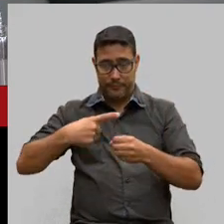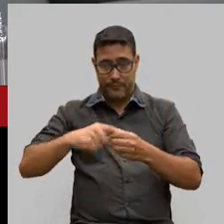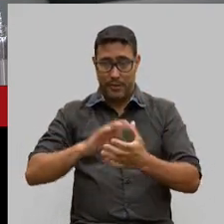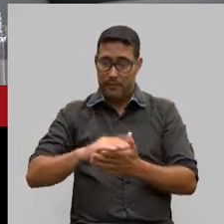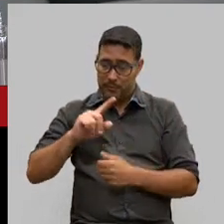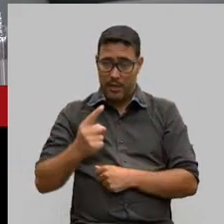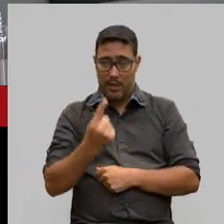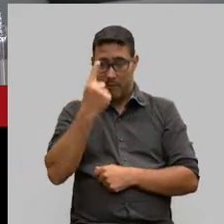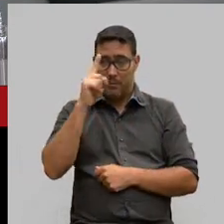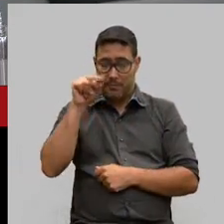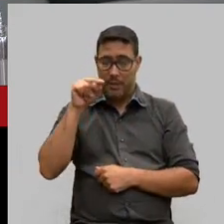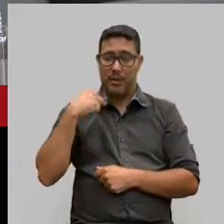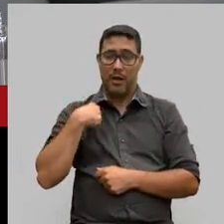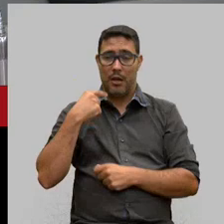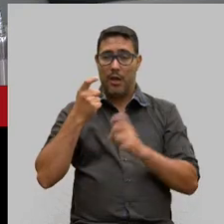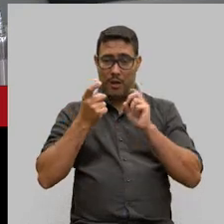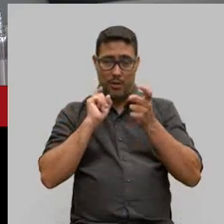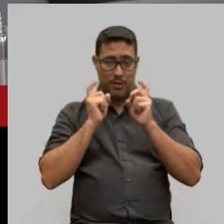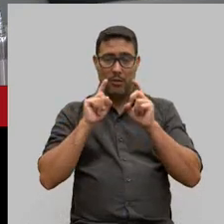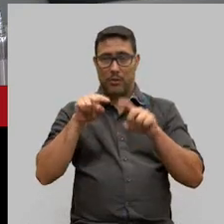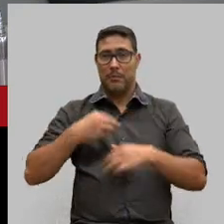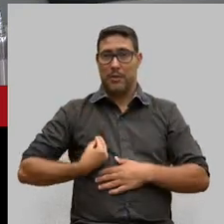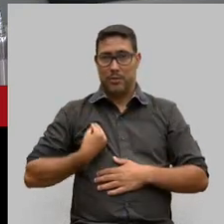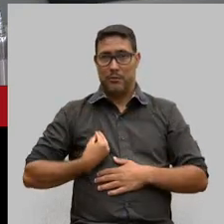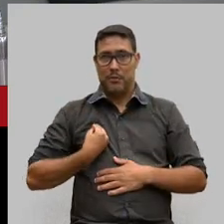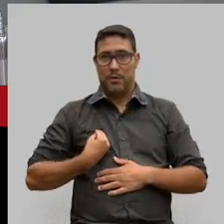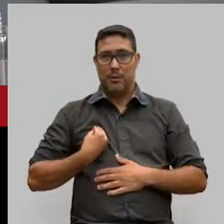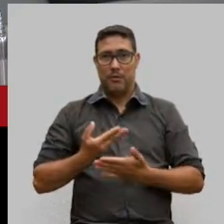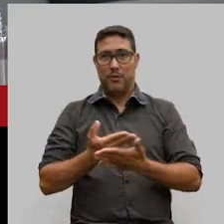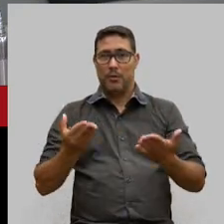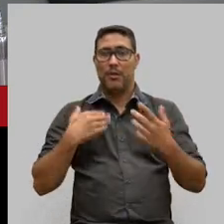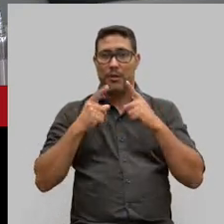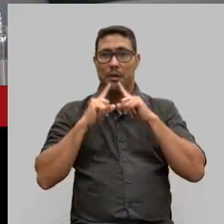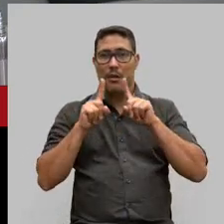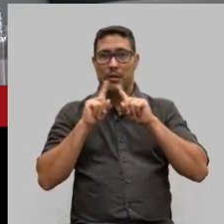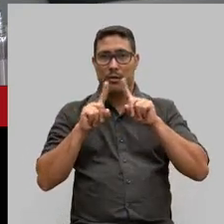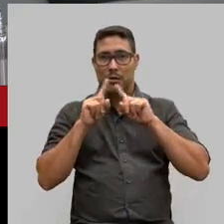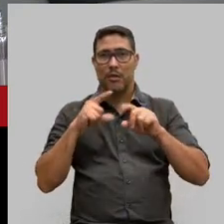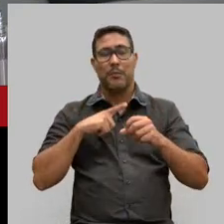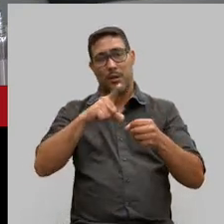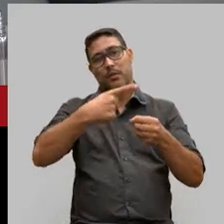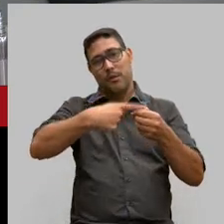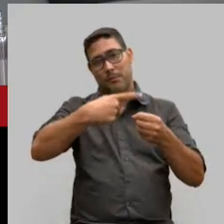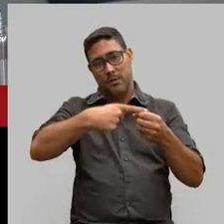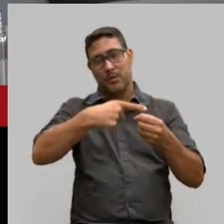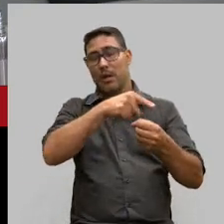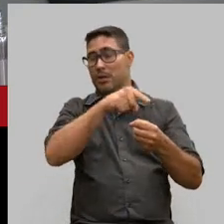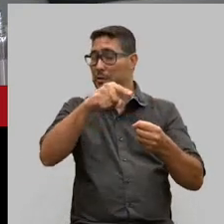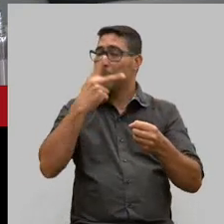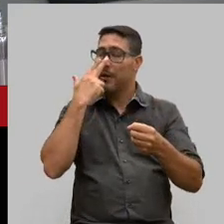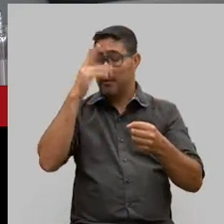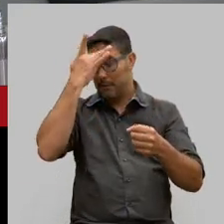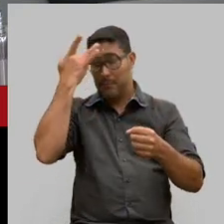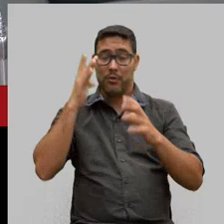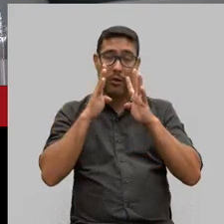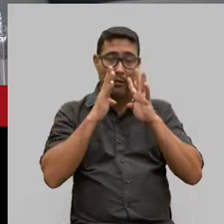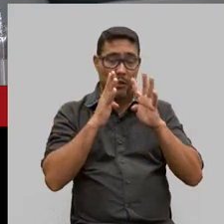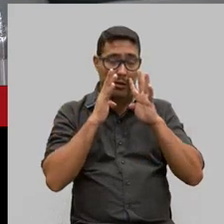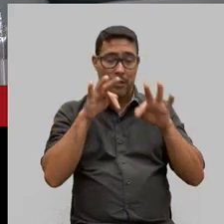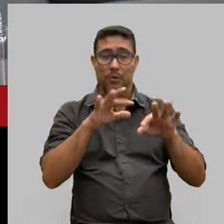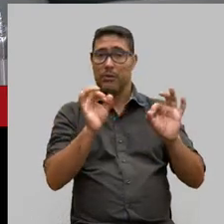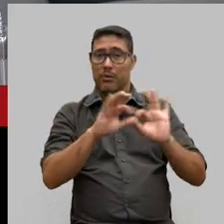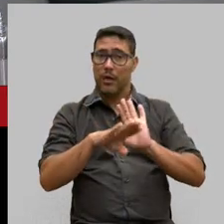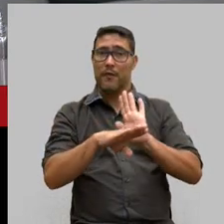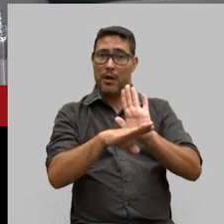participei aqui com vocês eh eu reclamei da minha cidade onde não estávamos sendo vistos onde não estávamos sendo